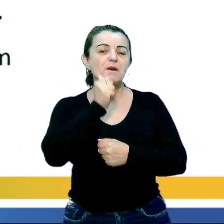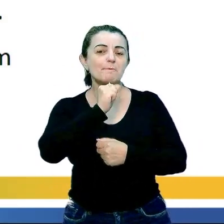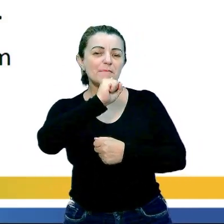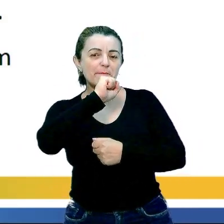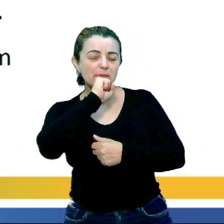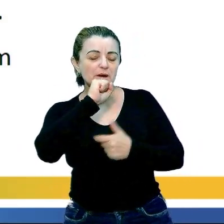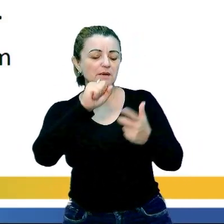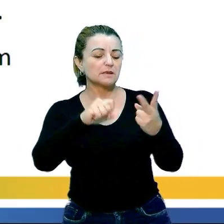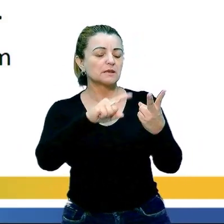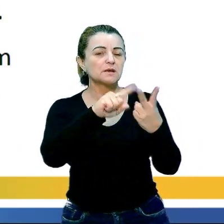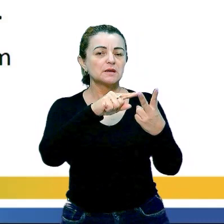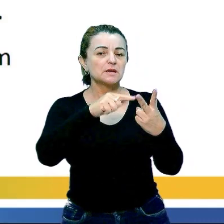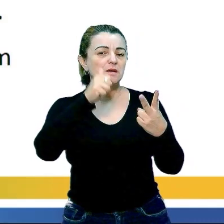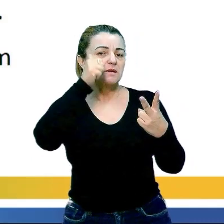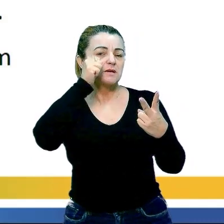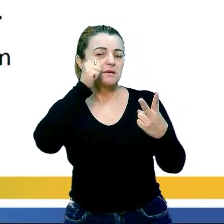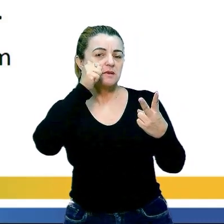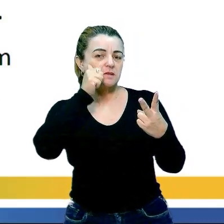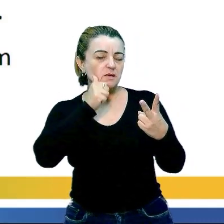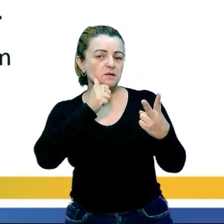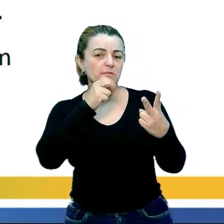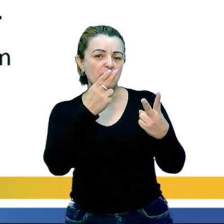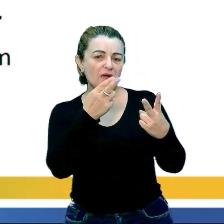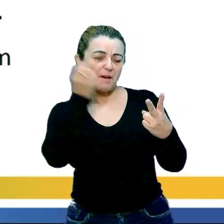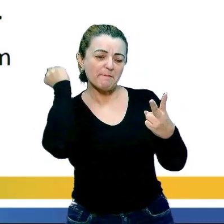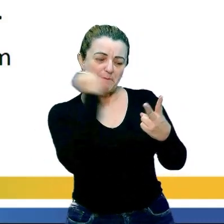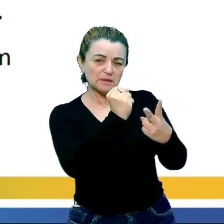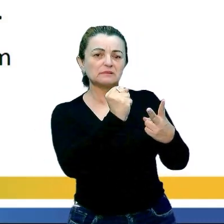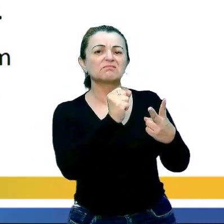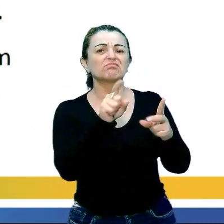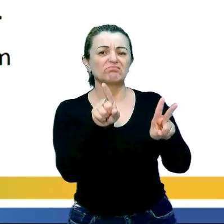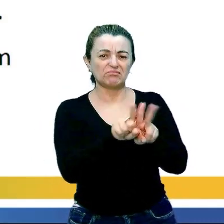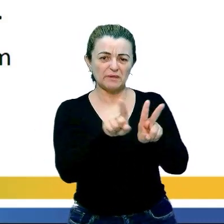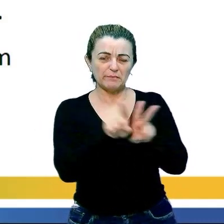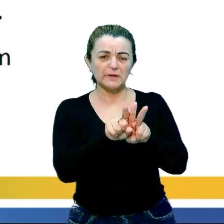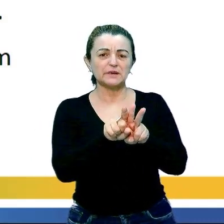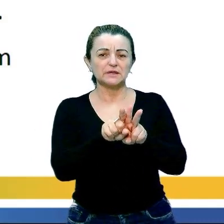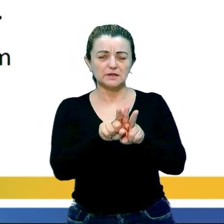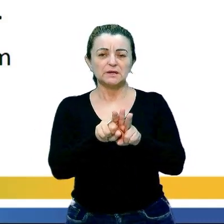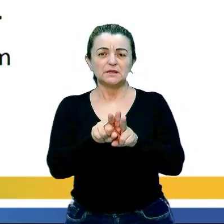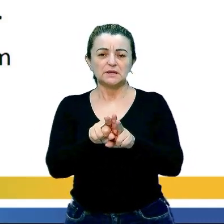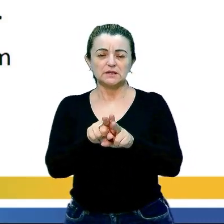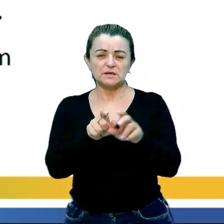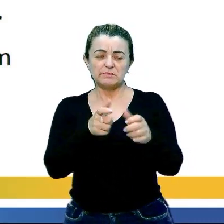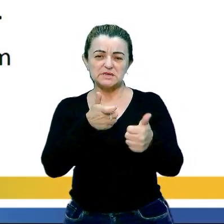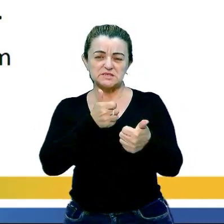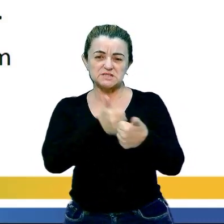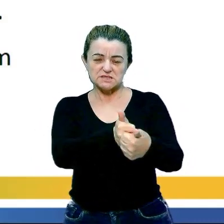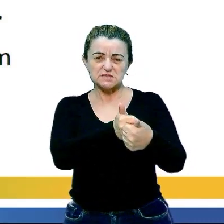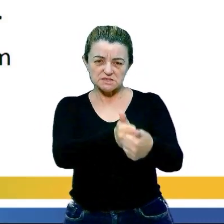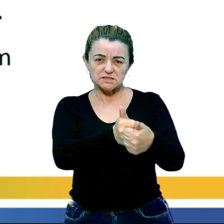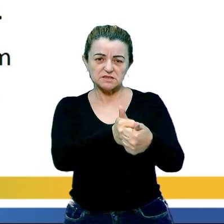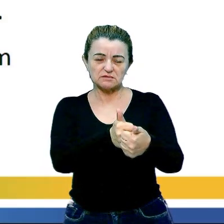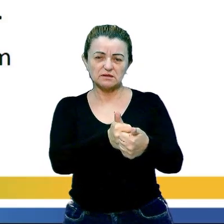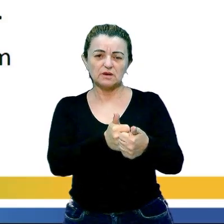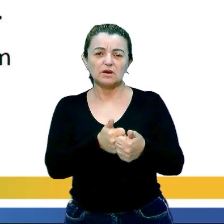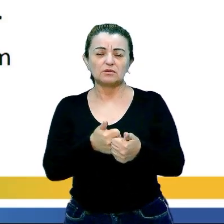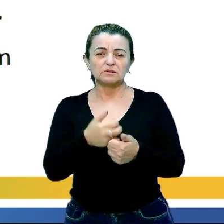a irmã, né, e condenando e perseguindo, né, muitos cristãos. Né? Nero